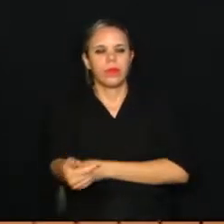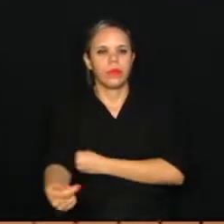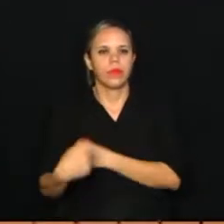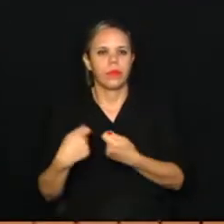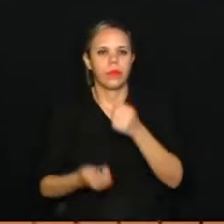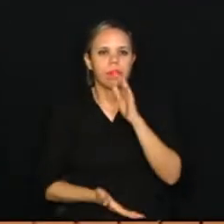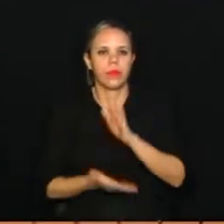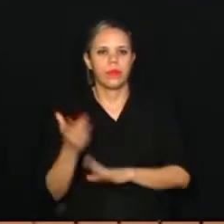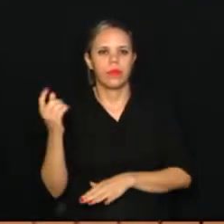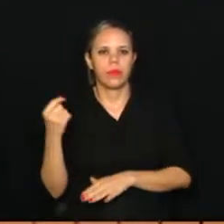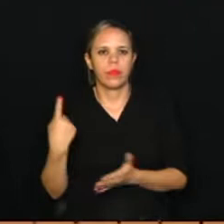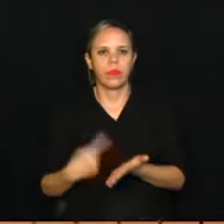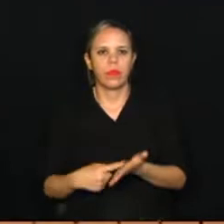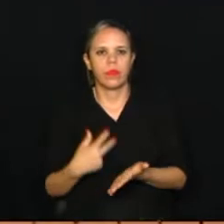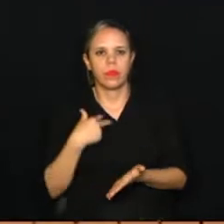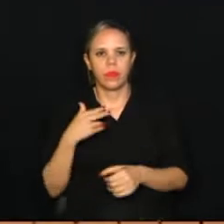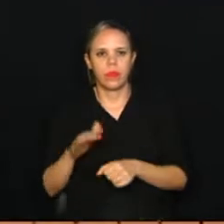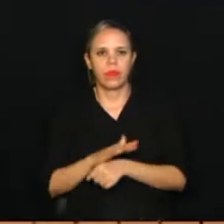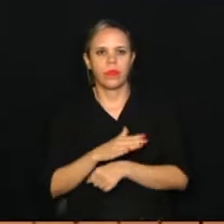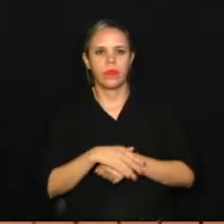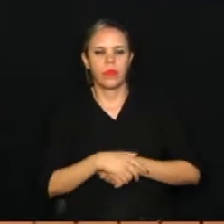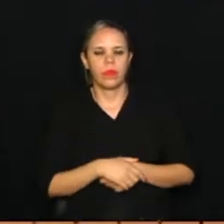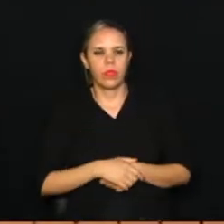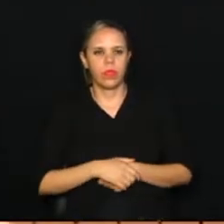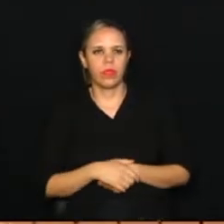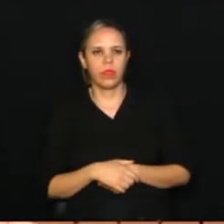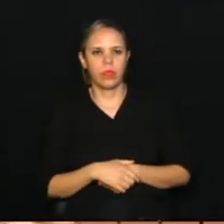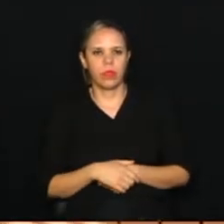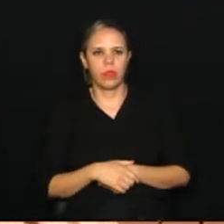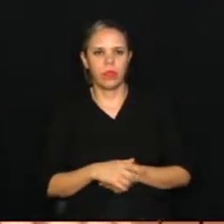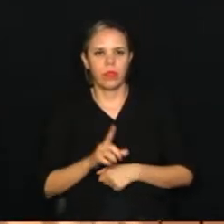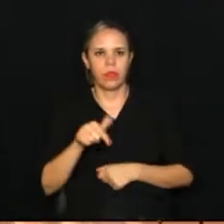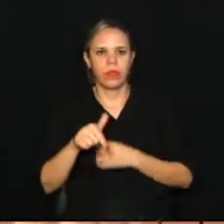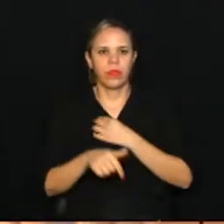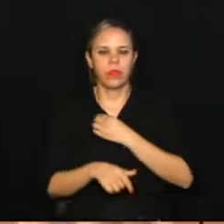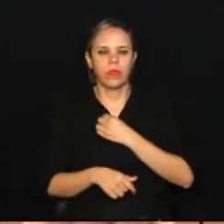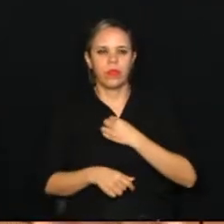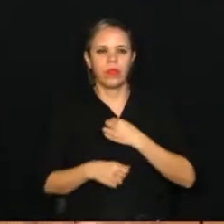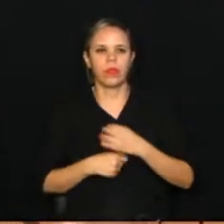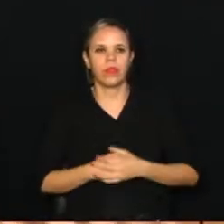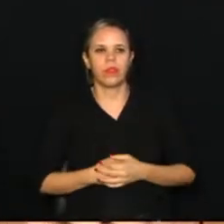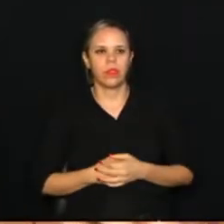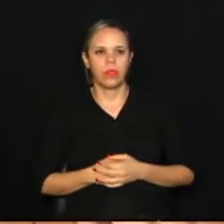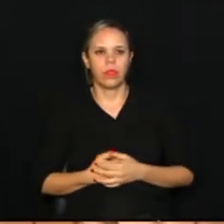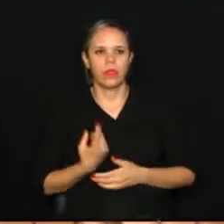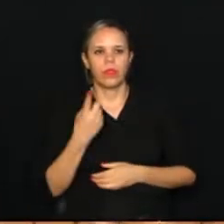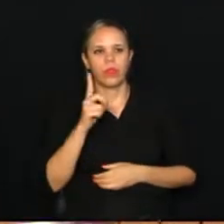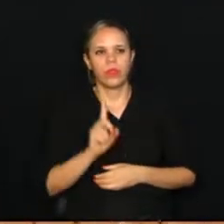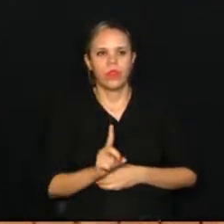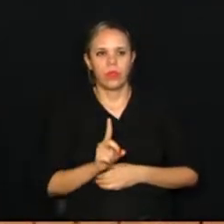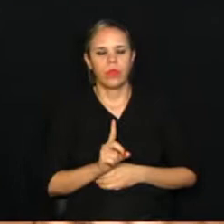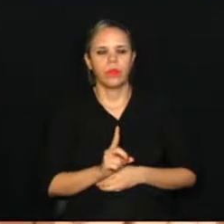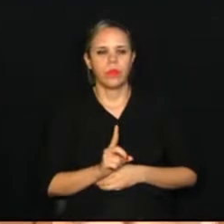sair, porque a agenda dele é cheia. E depois, o diretor